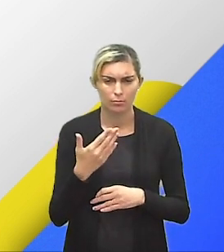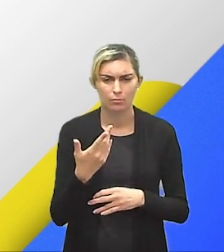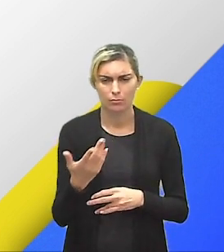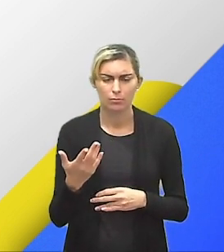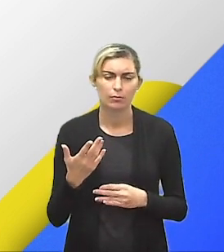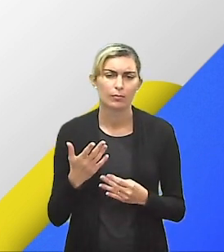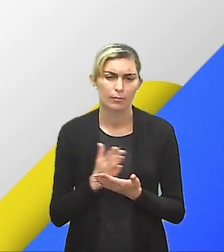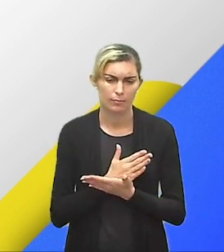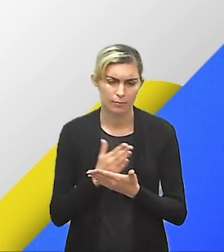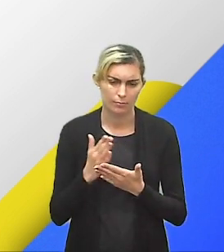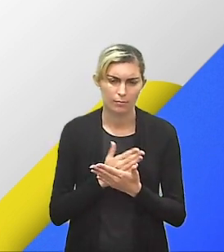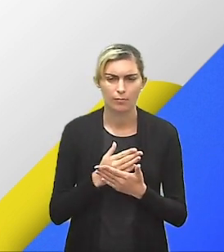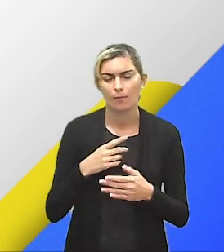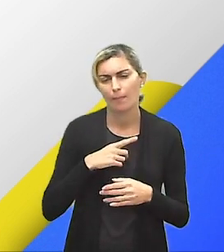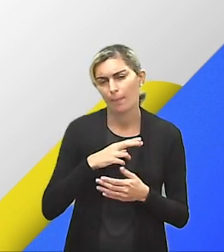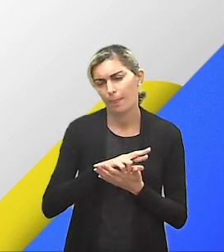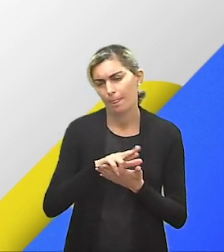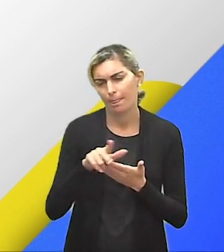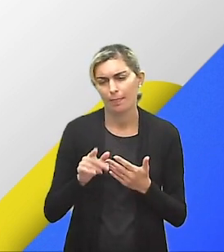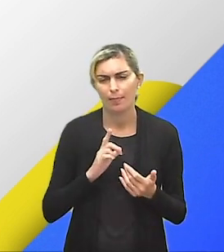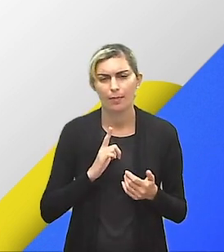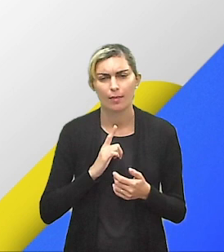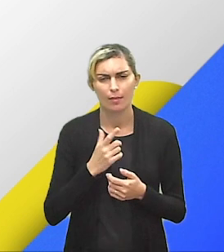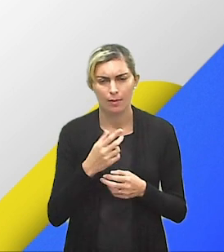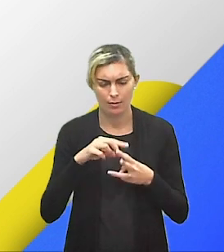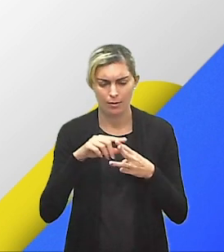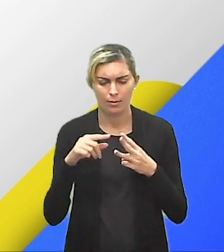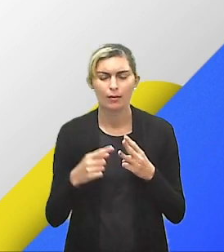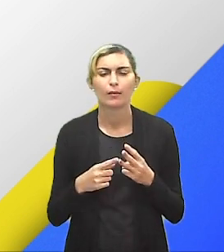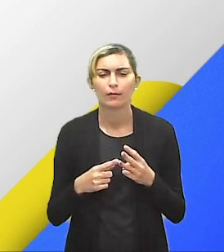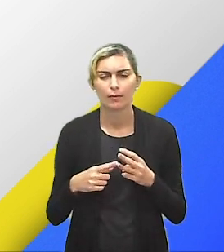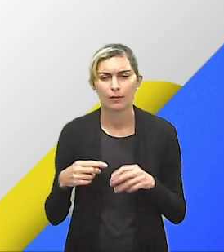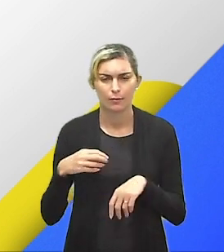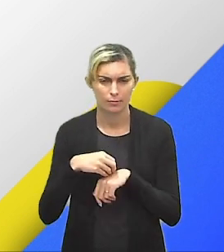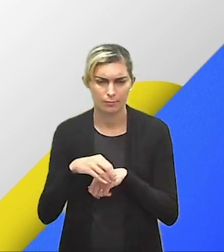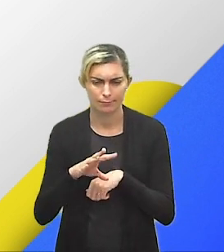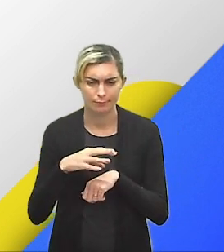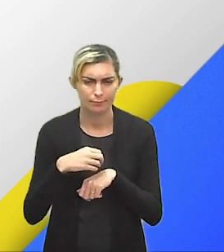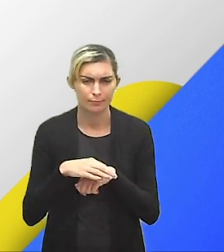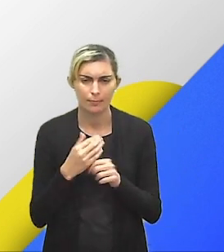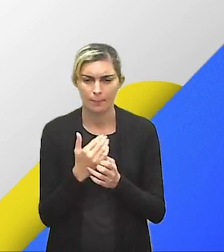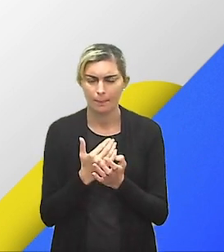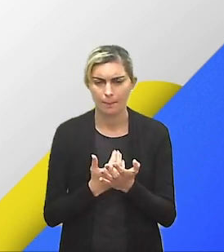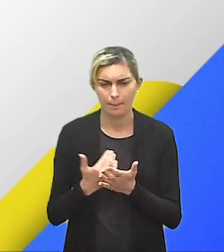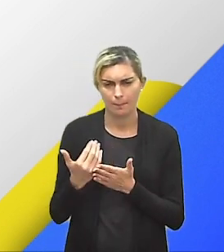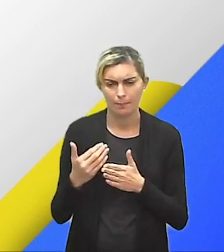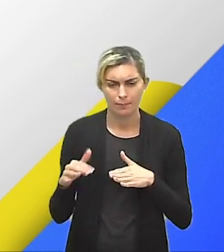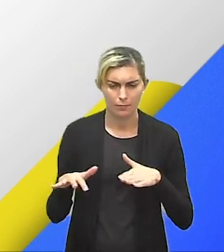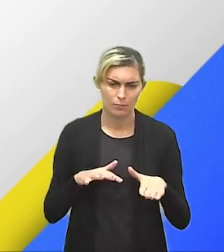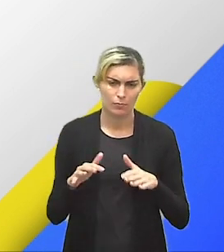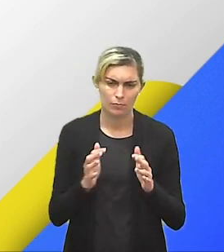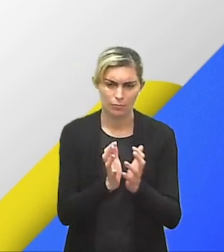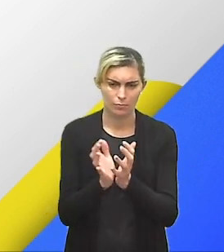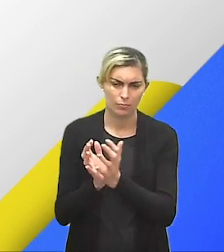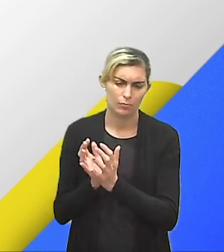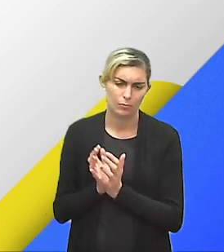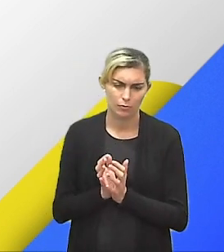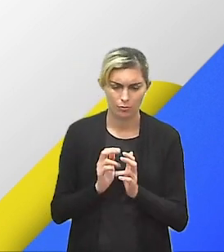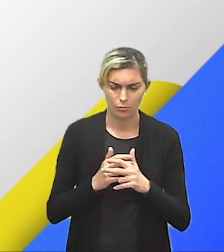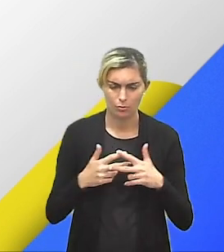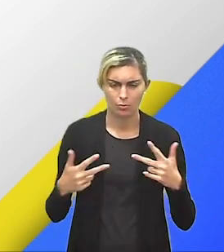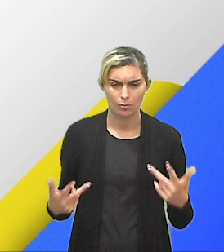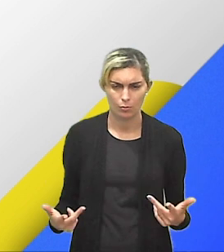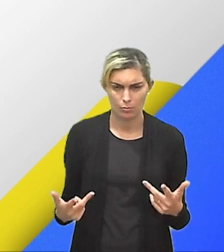alguns, mas tem diversos. Os 3 que eu trouxe trazer mais agilidade às equipes e qualidade para